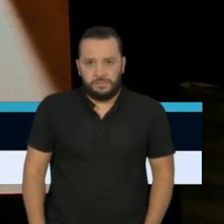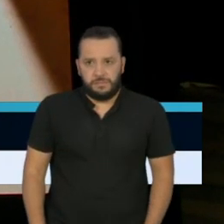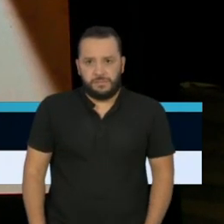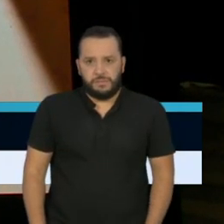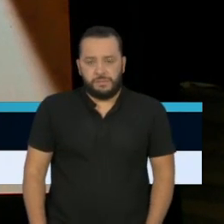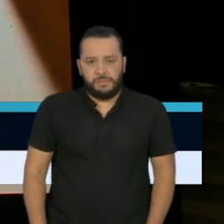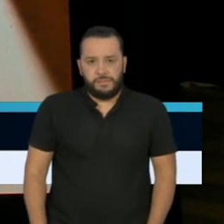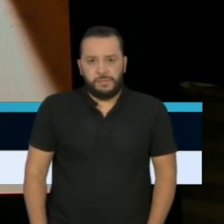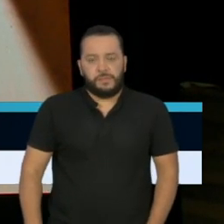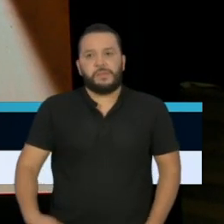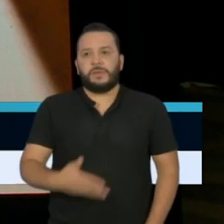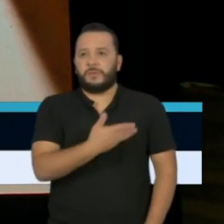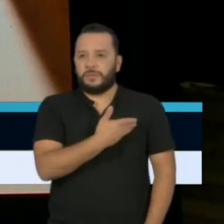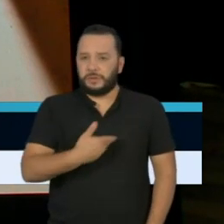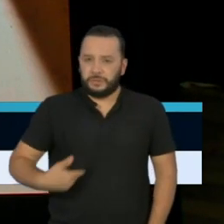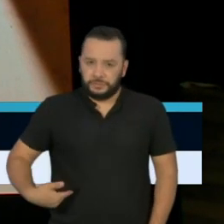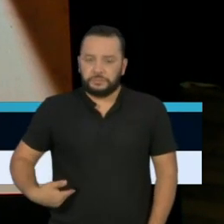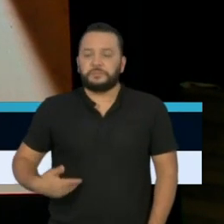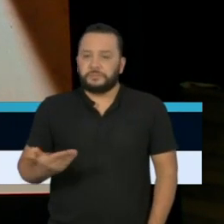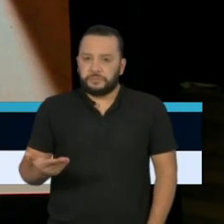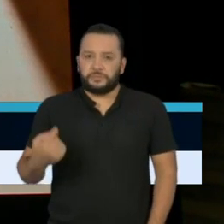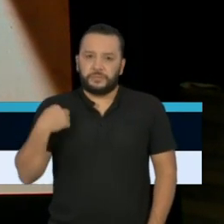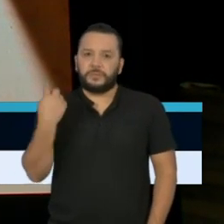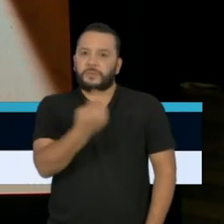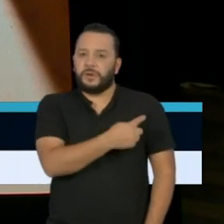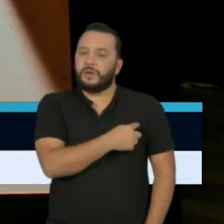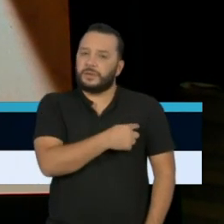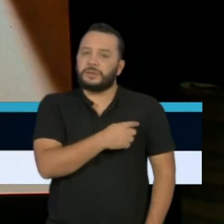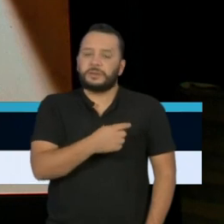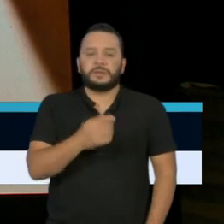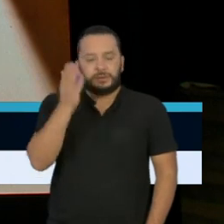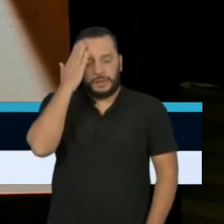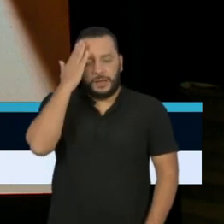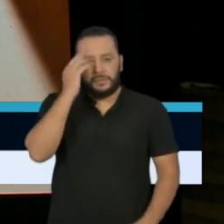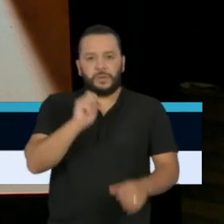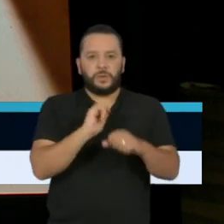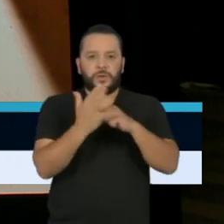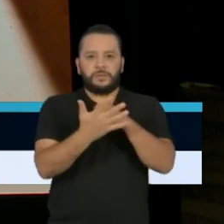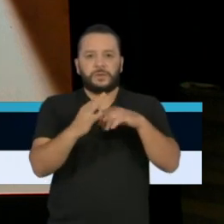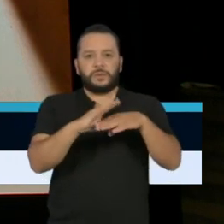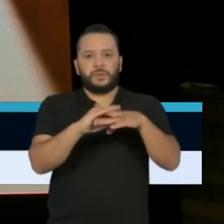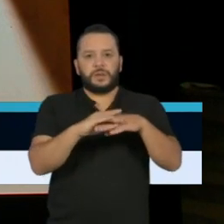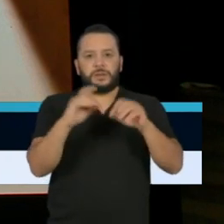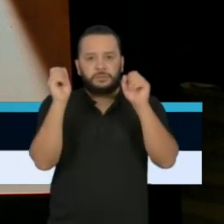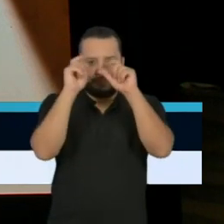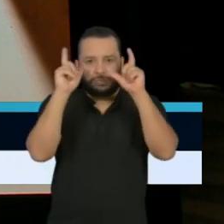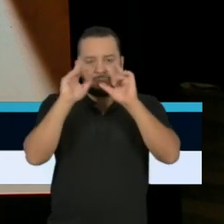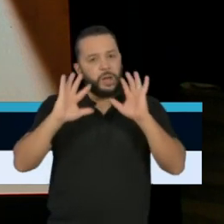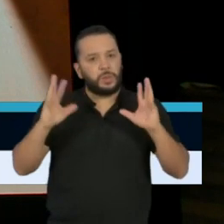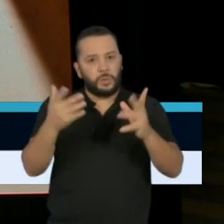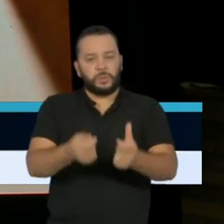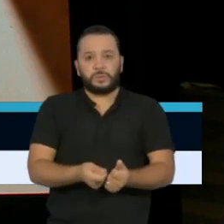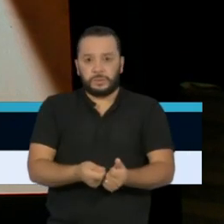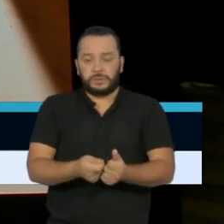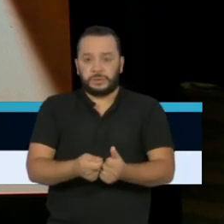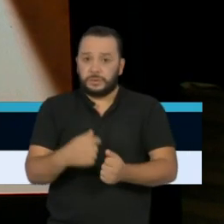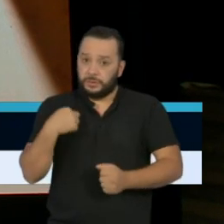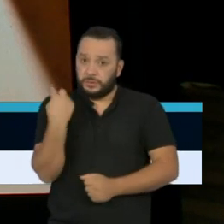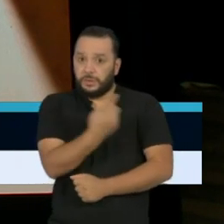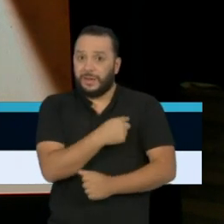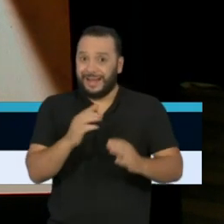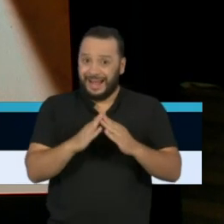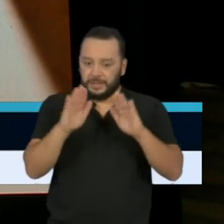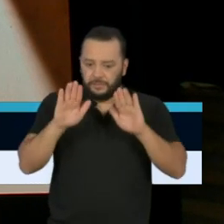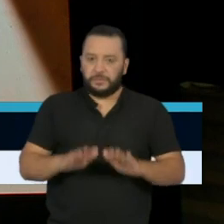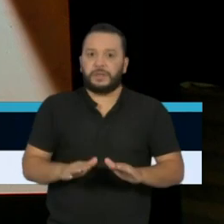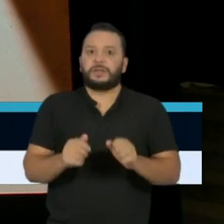Governador, estamos frente a frente com uma doença que assusta a todos, que nos mantém em casa com a